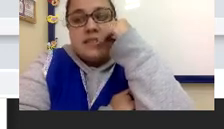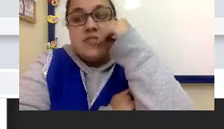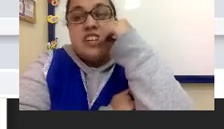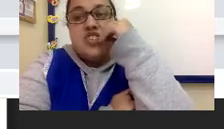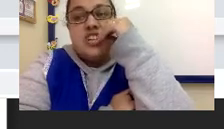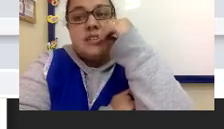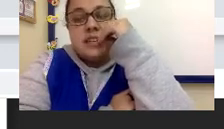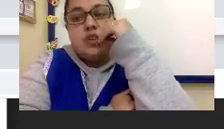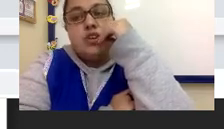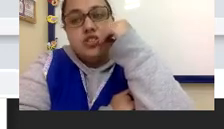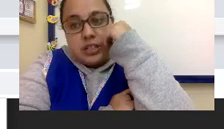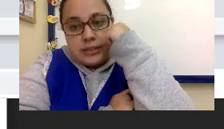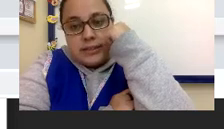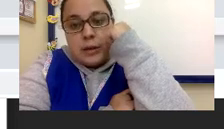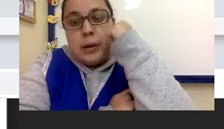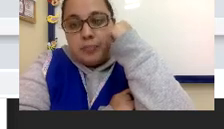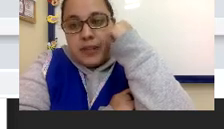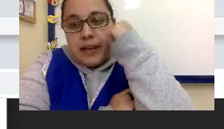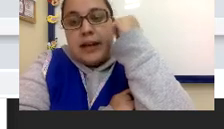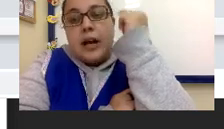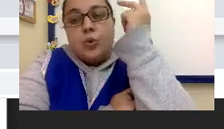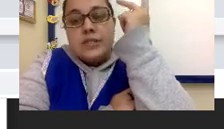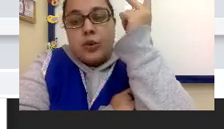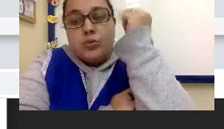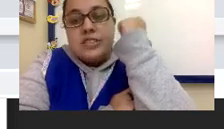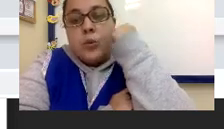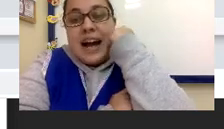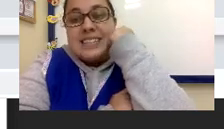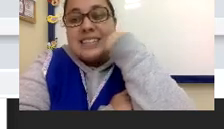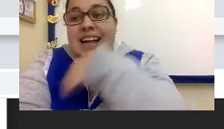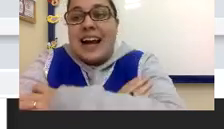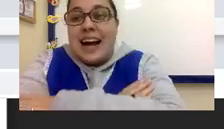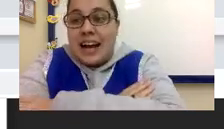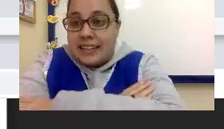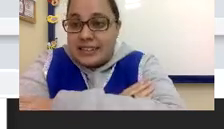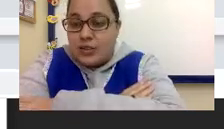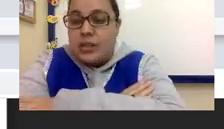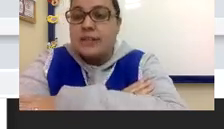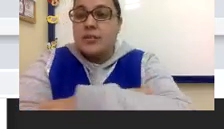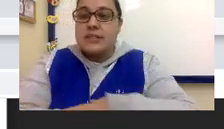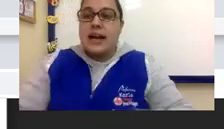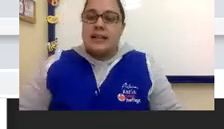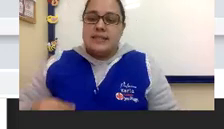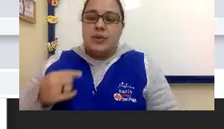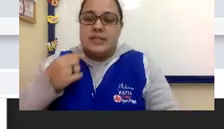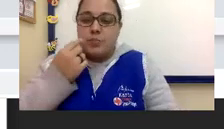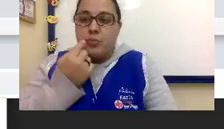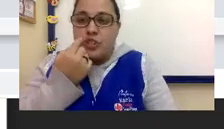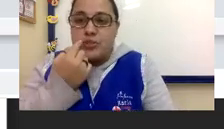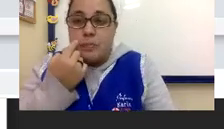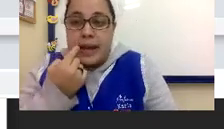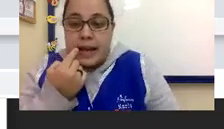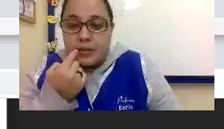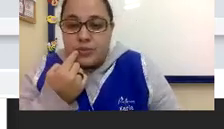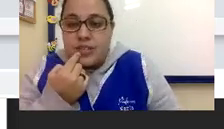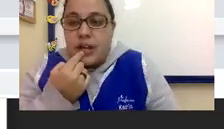essas feridinhas aí doloridinhas, né? O segundo são as cáries. O que são as cáries? São esses